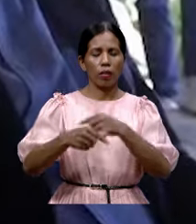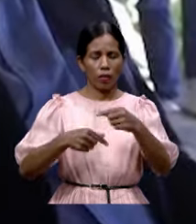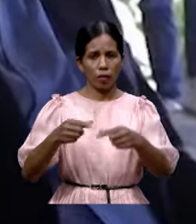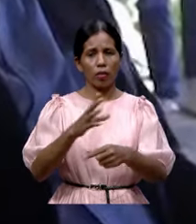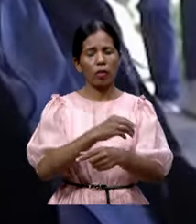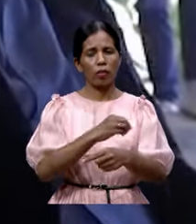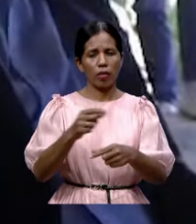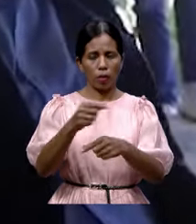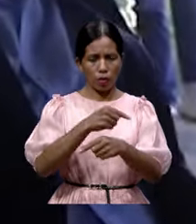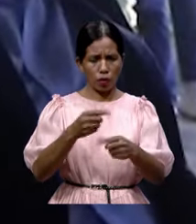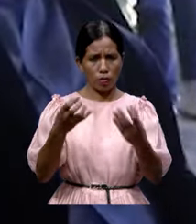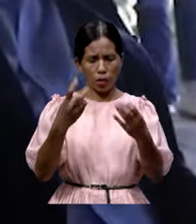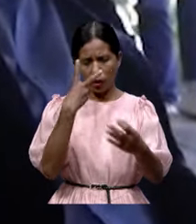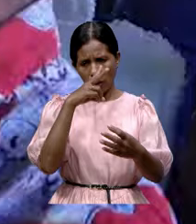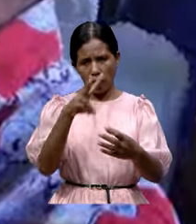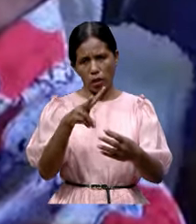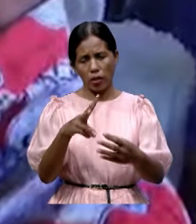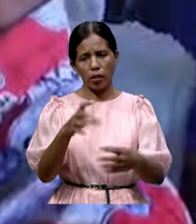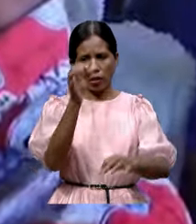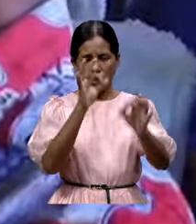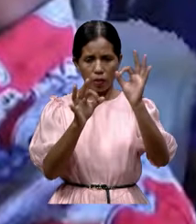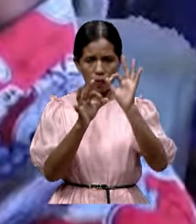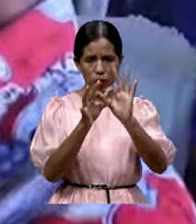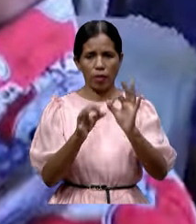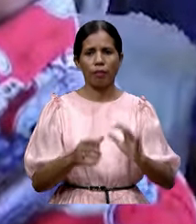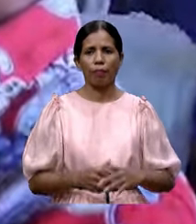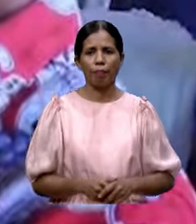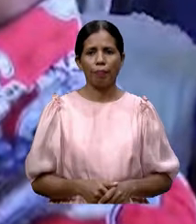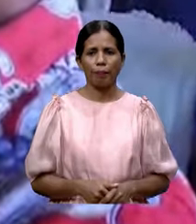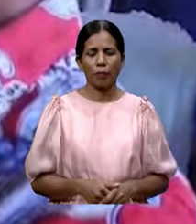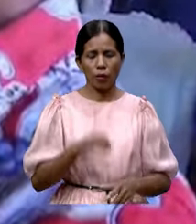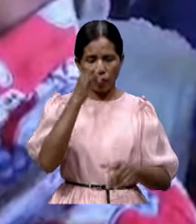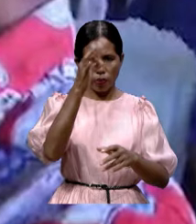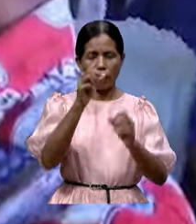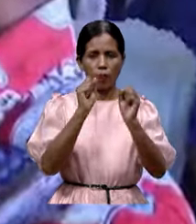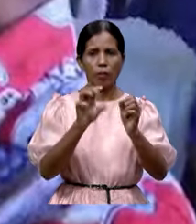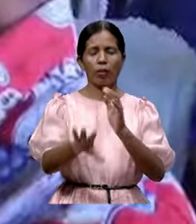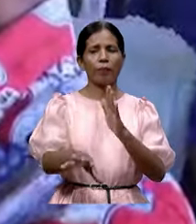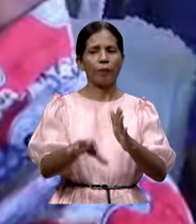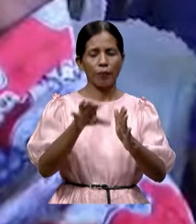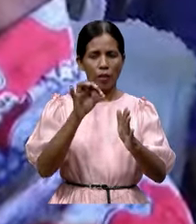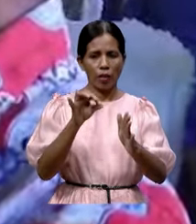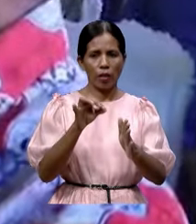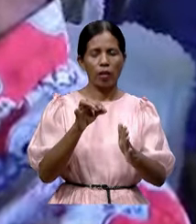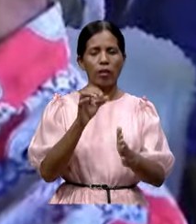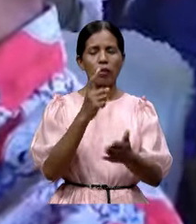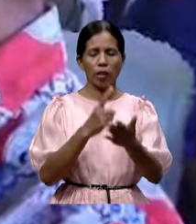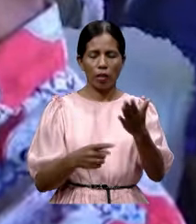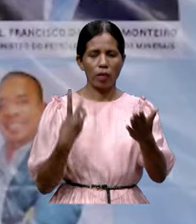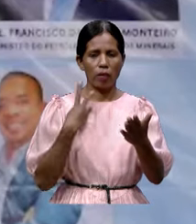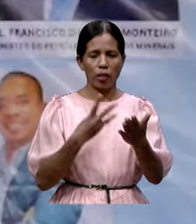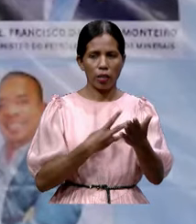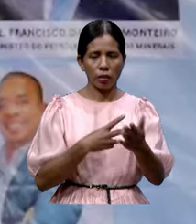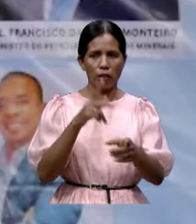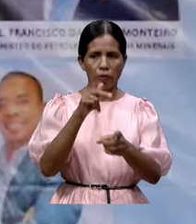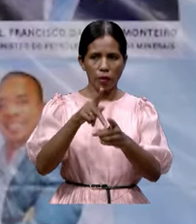deles, né? Tata que seria fia, a bamba e rua bele é tão cera, mas seria cara, minerais